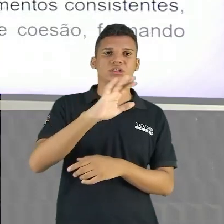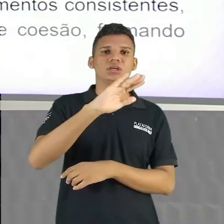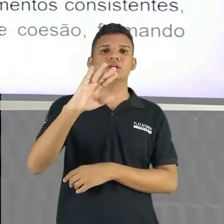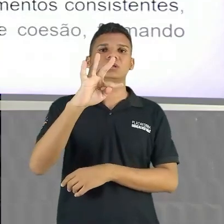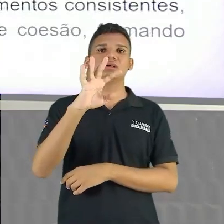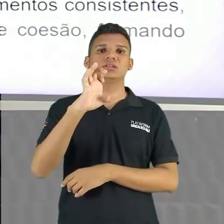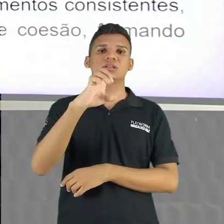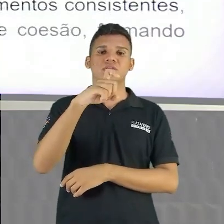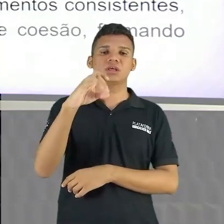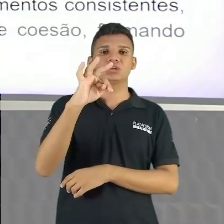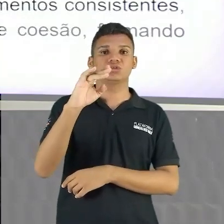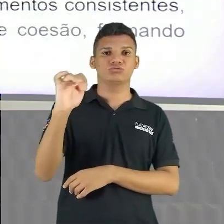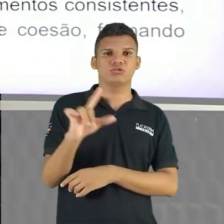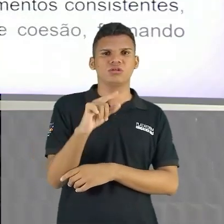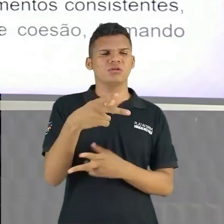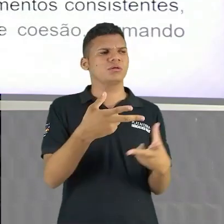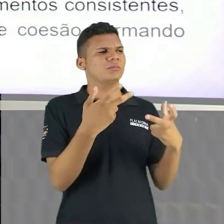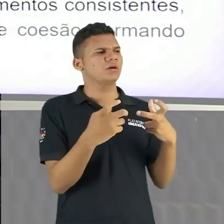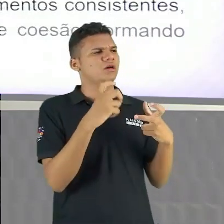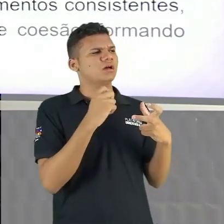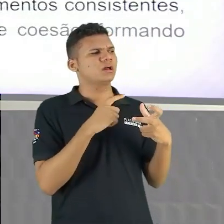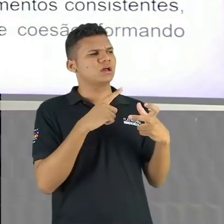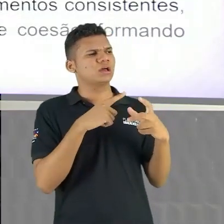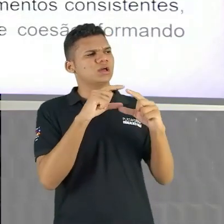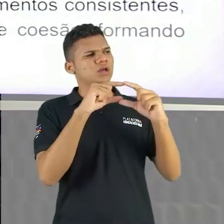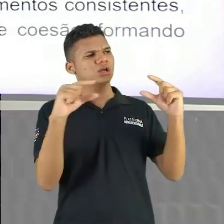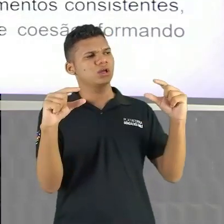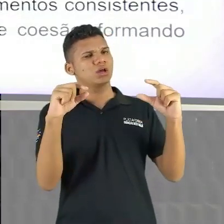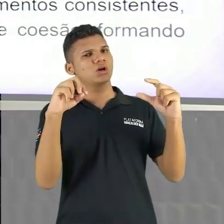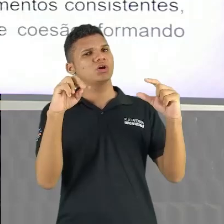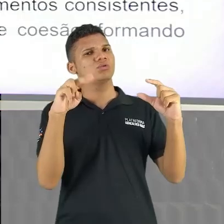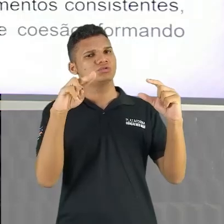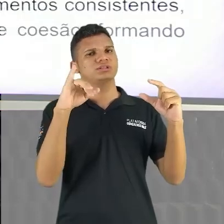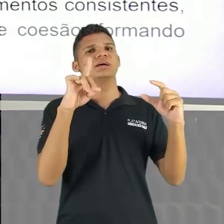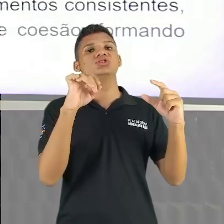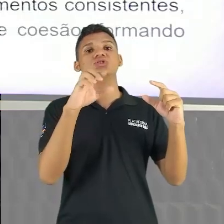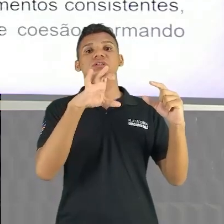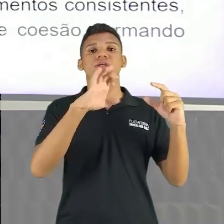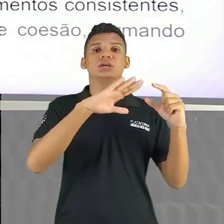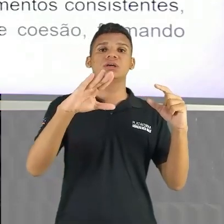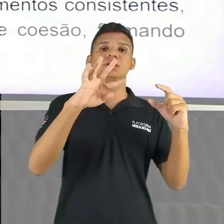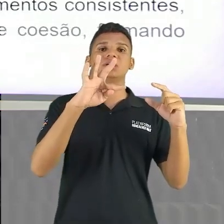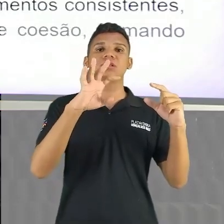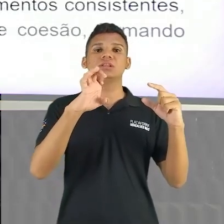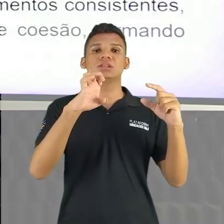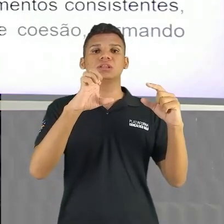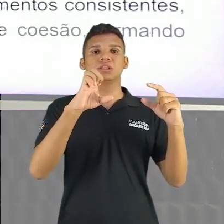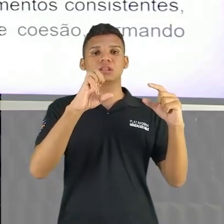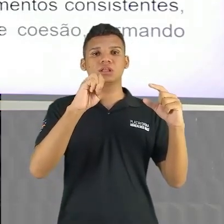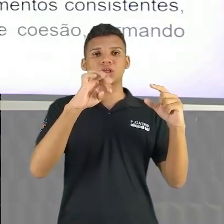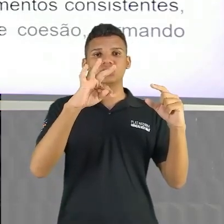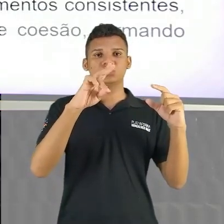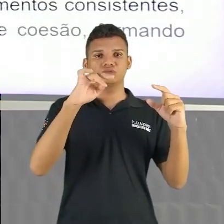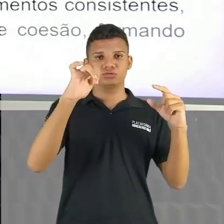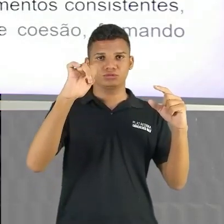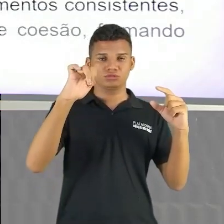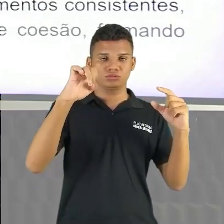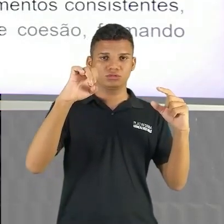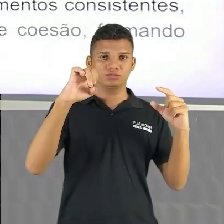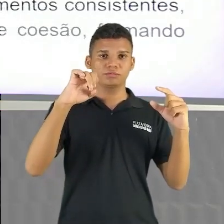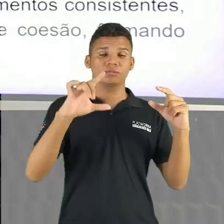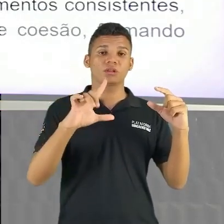vocês ouvirem falar de unidade textual a gente está se referindo ao texto ser